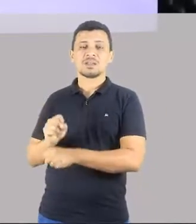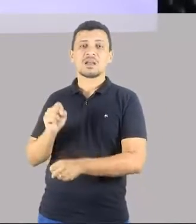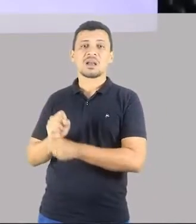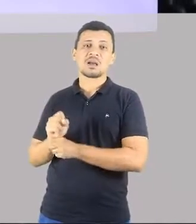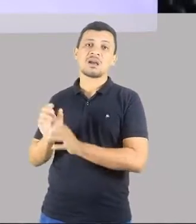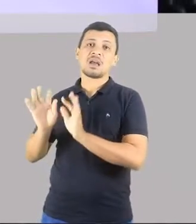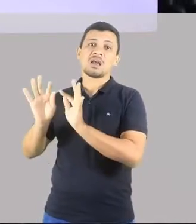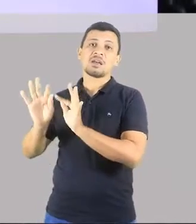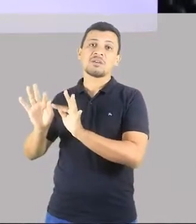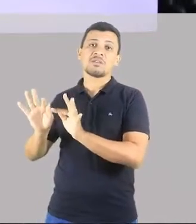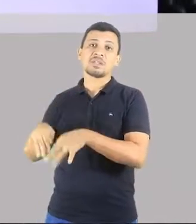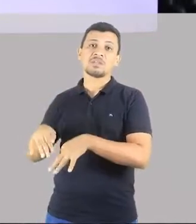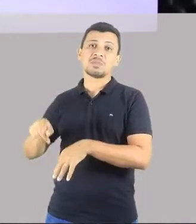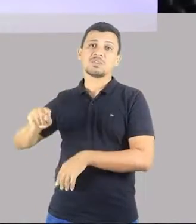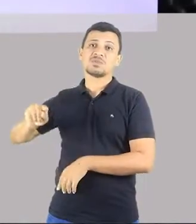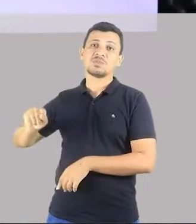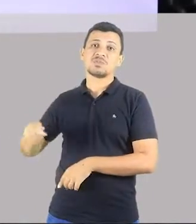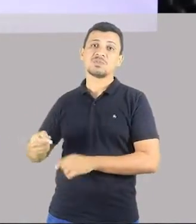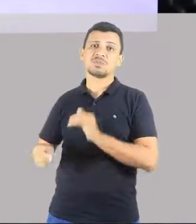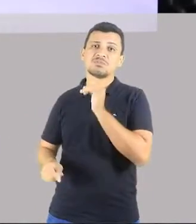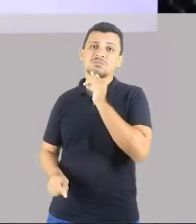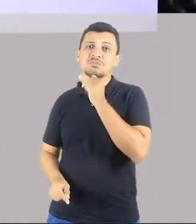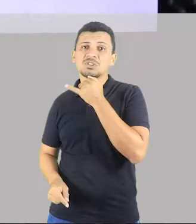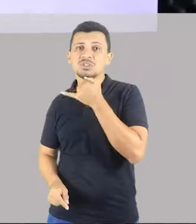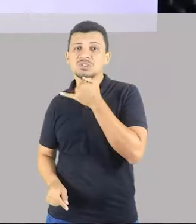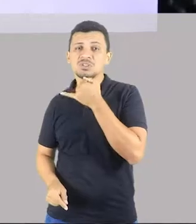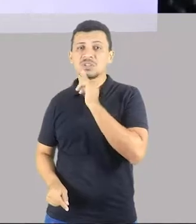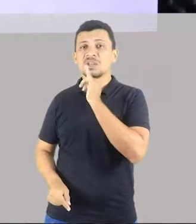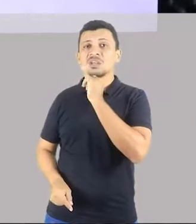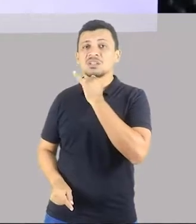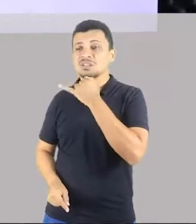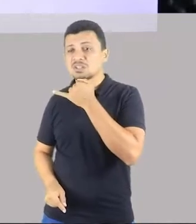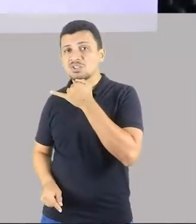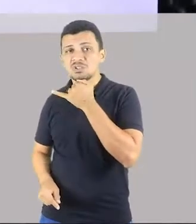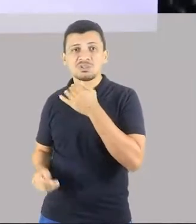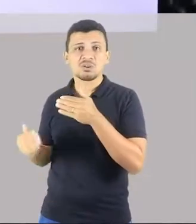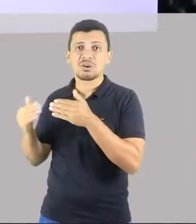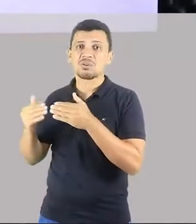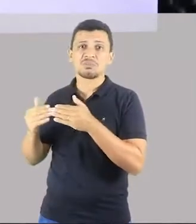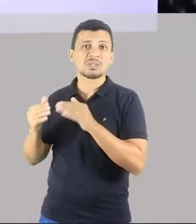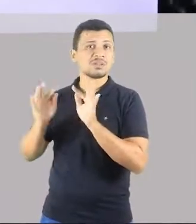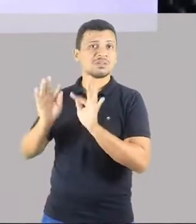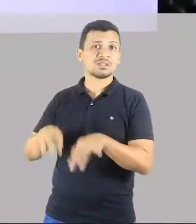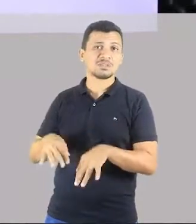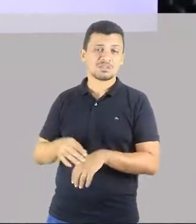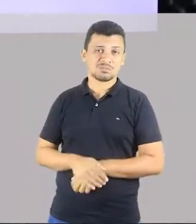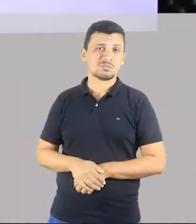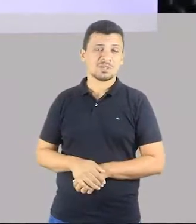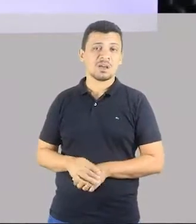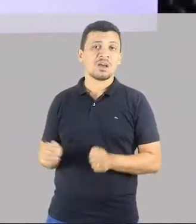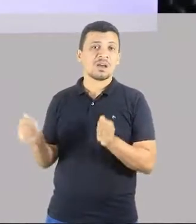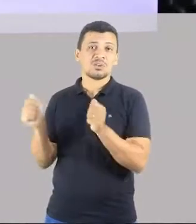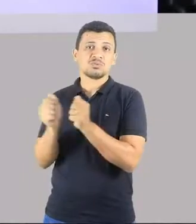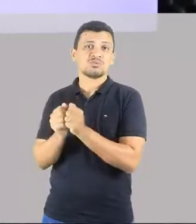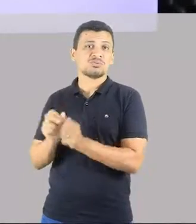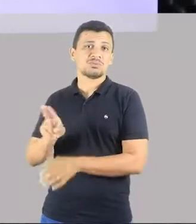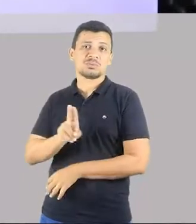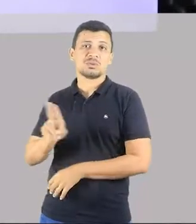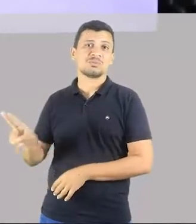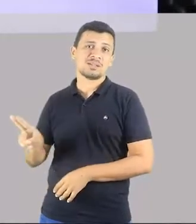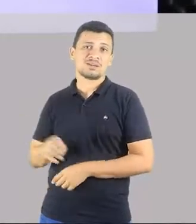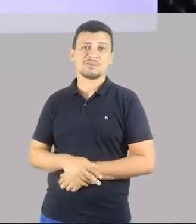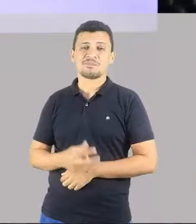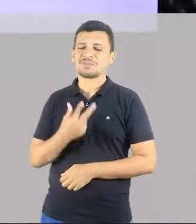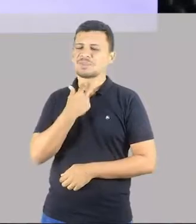desfecho triste. Esse triste, ele está caracterizando o desfecho, com função de adjunto adnominal. Eu